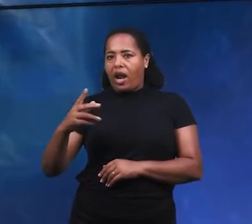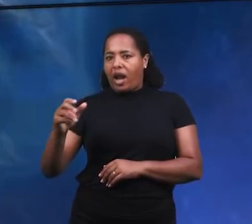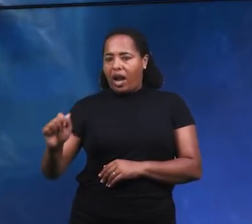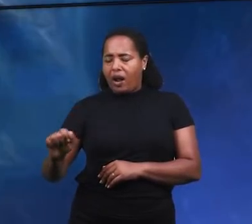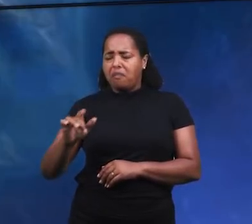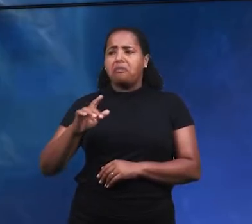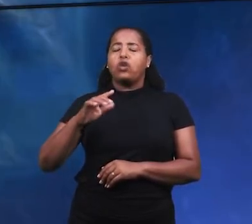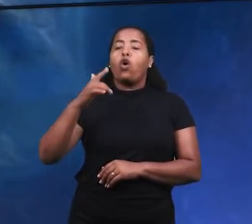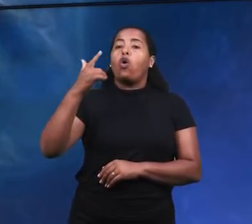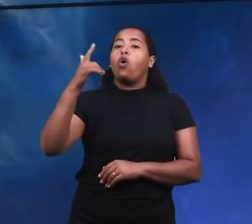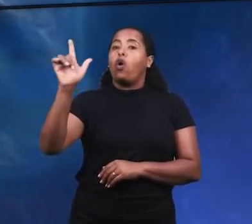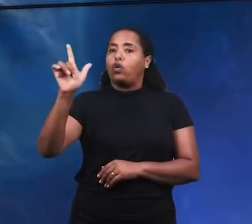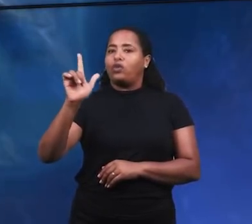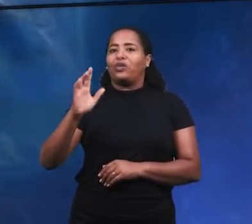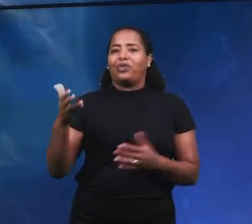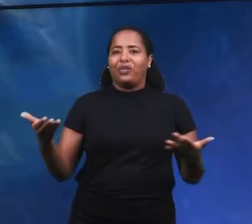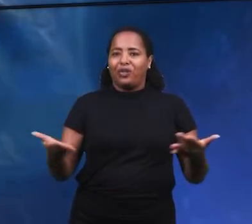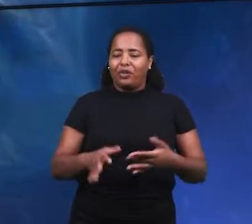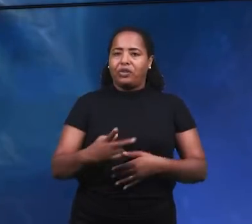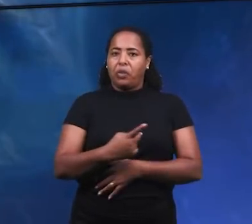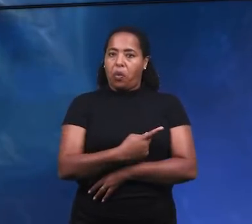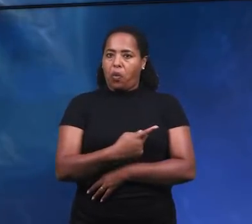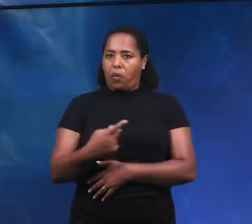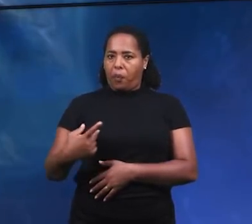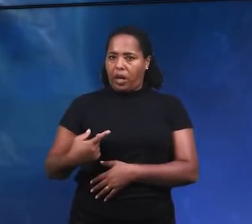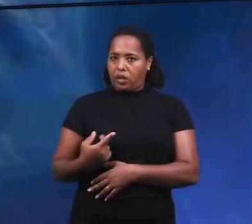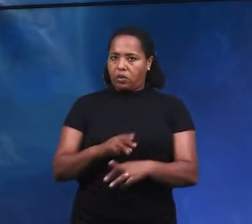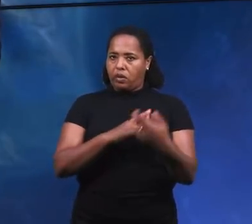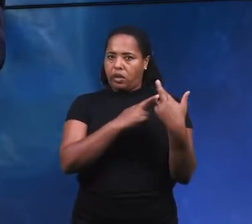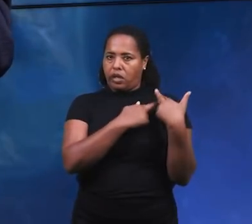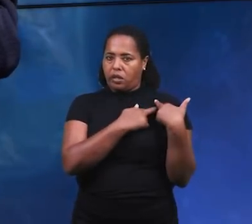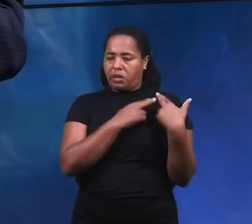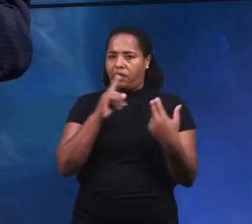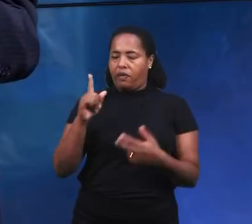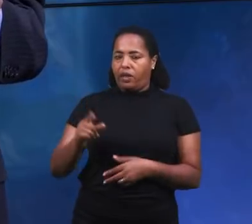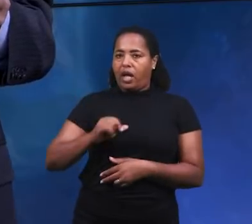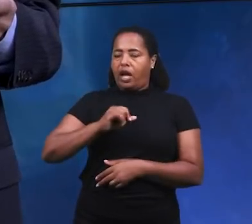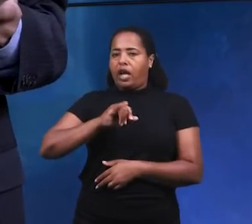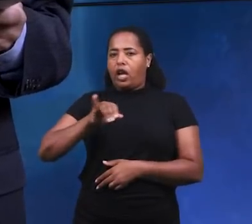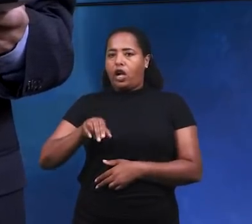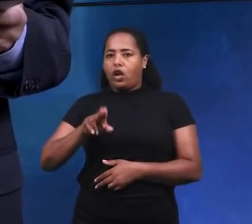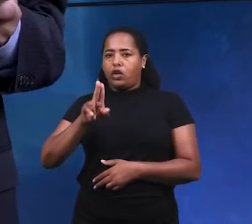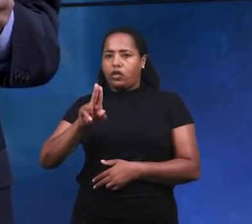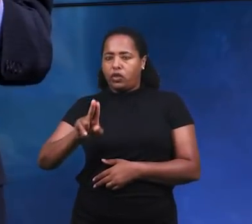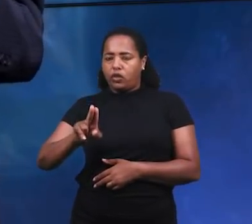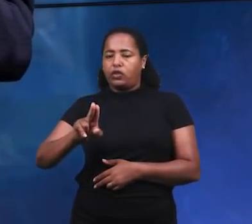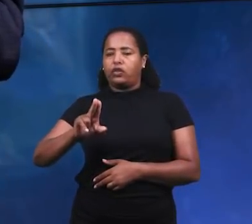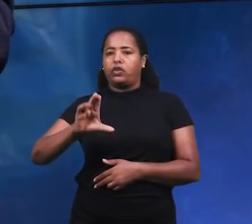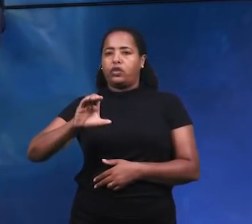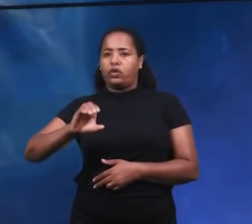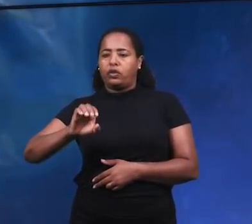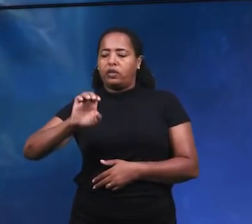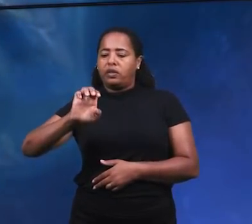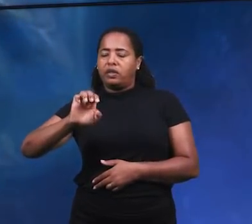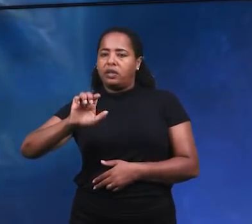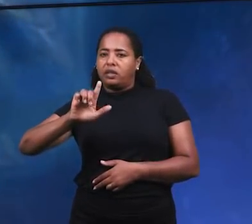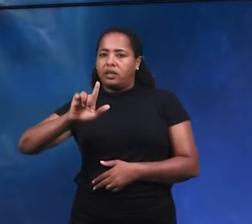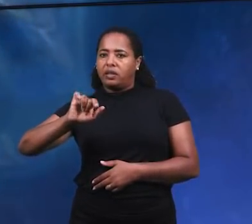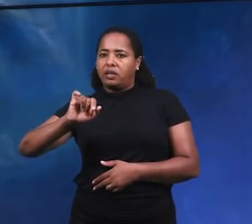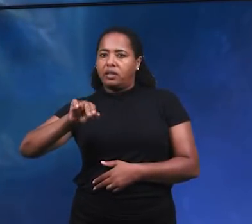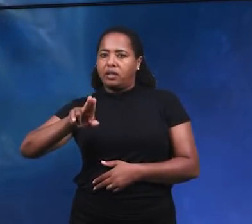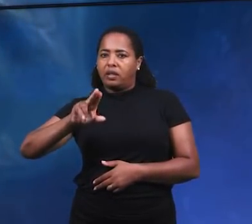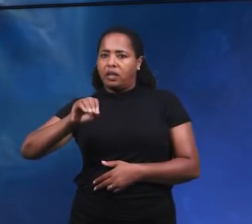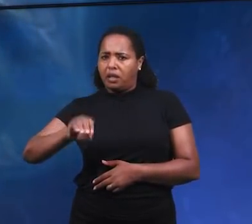Olhão. E hoje nós vamos ter mais um testemunho ali daquela igreja, cujo pastor é o pastor Juscelino Lima,